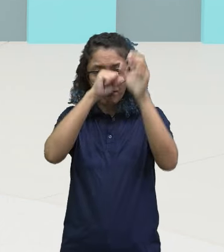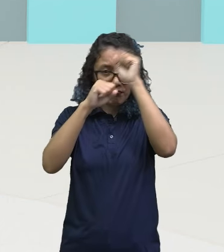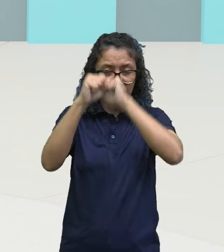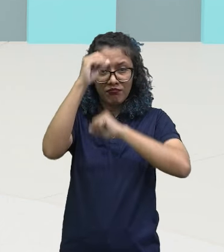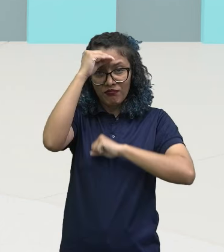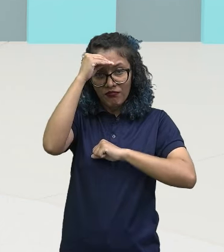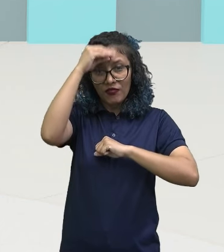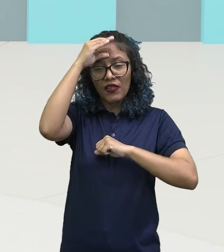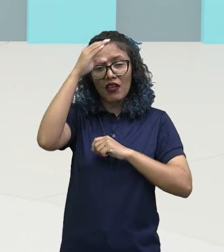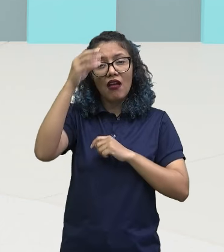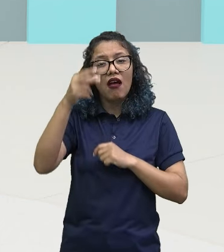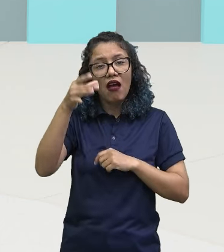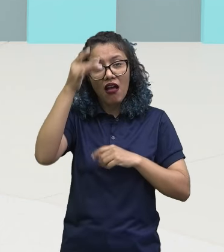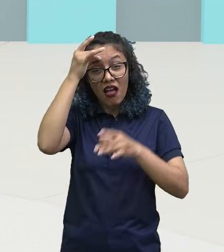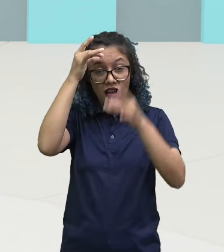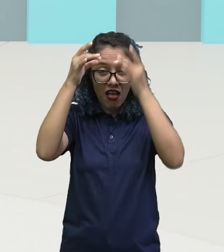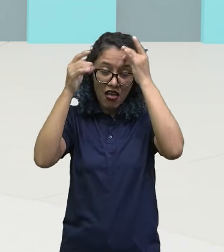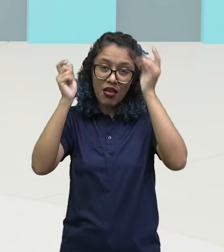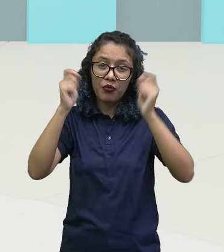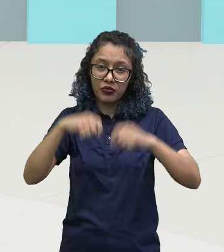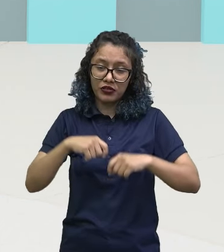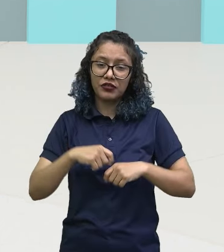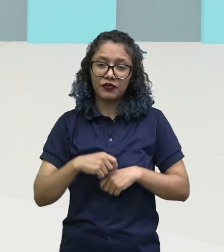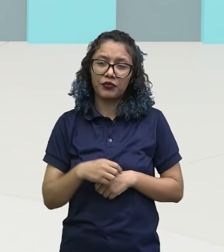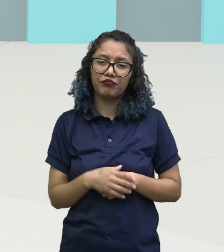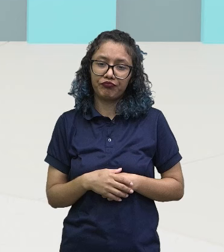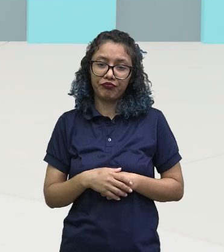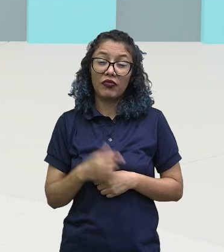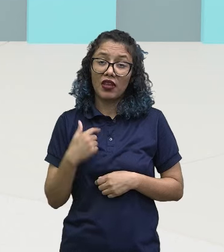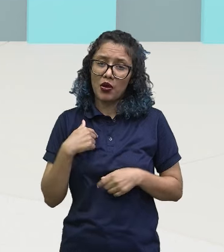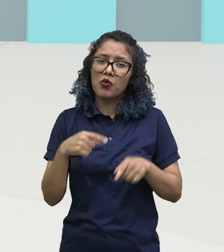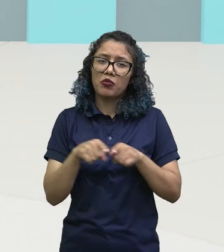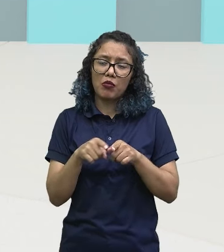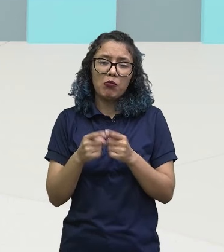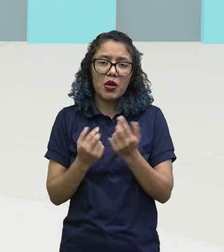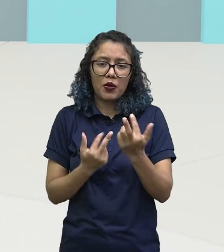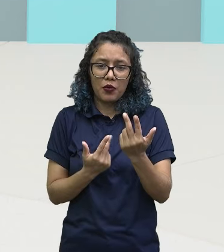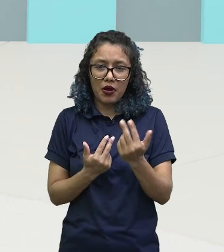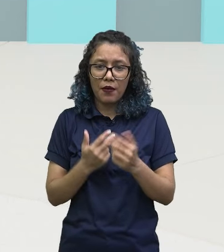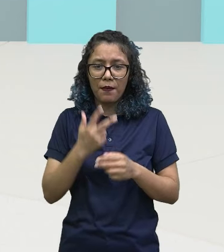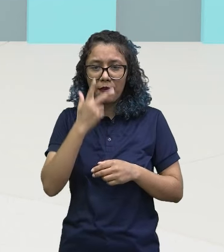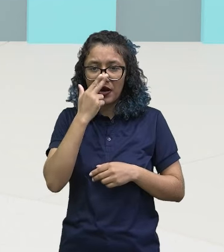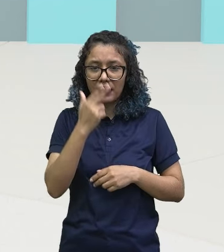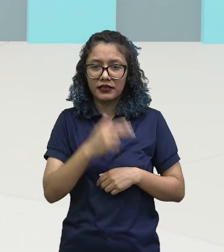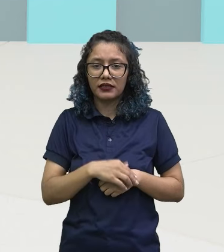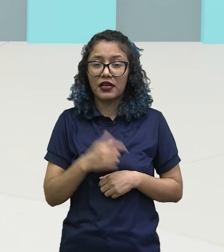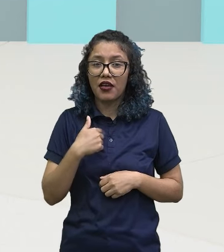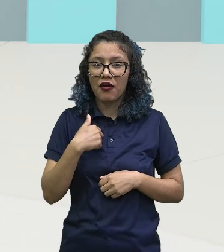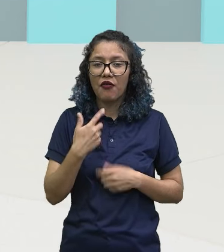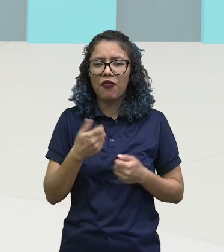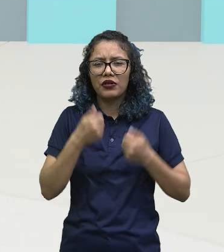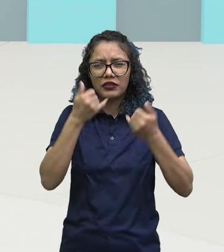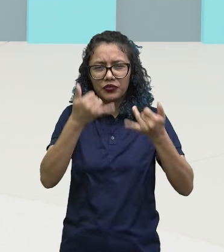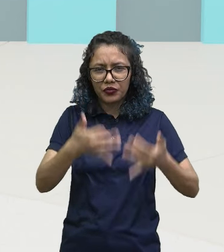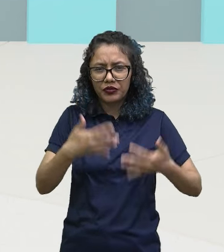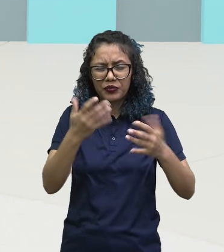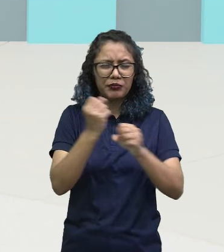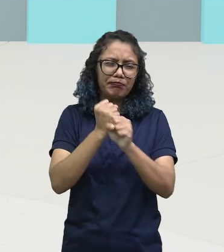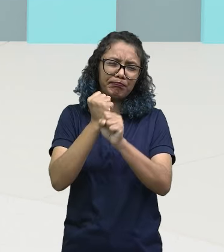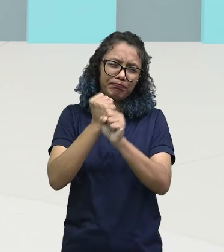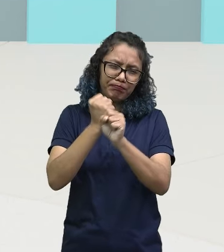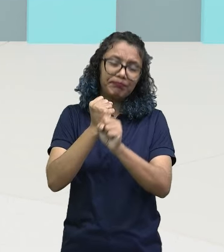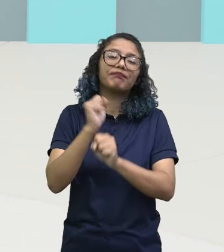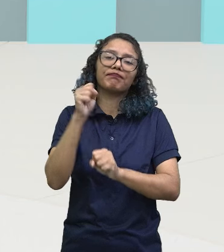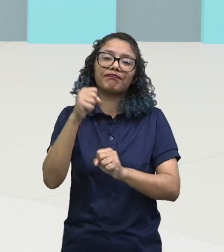que pareça, eu falo porque eu faço isso todo dia. Então, o que eu falo aqui parece que, professora, são anos, realmente são